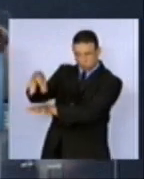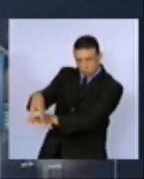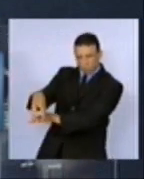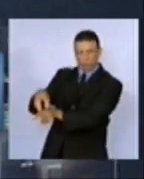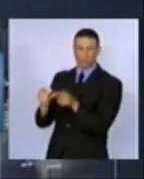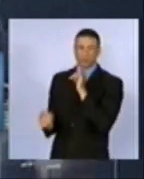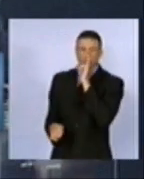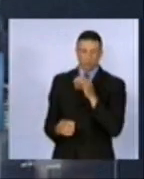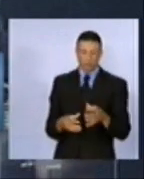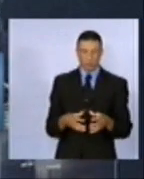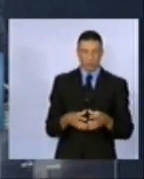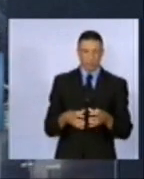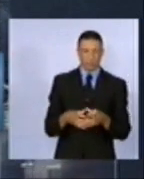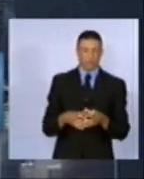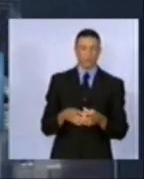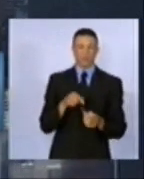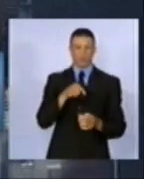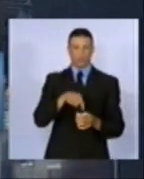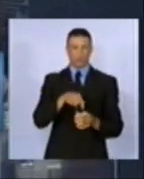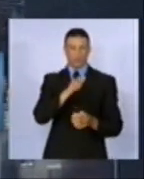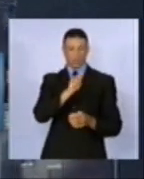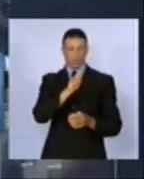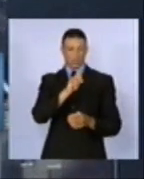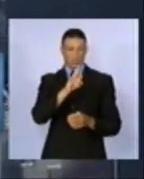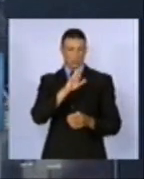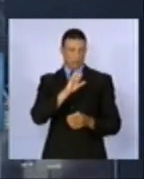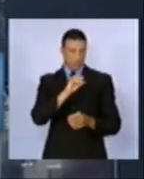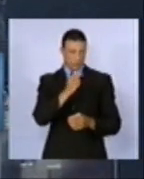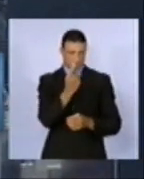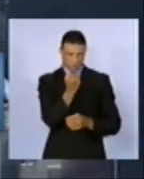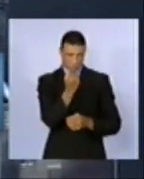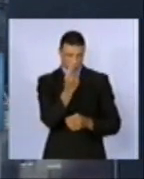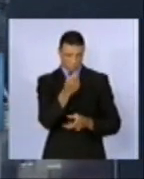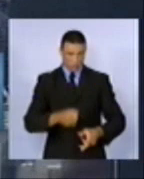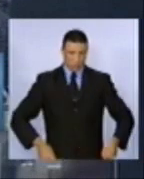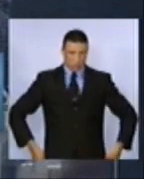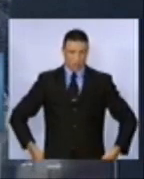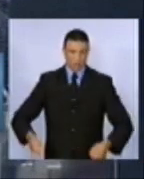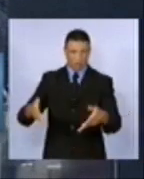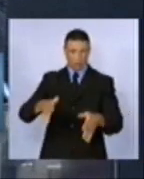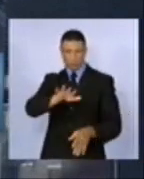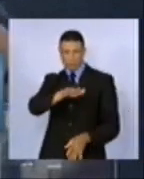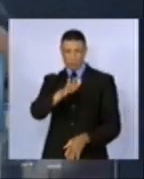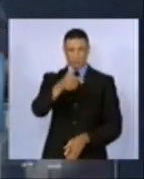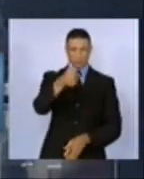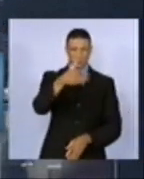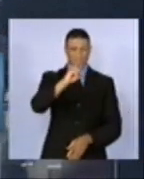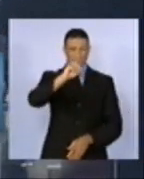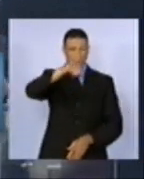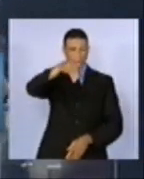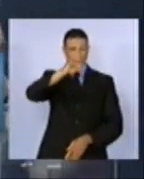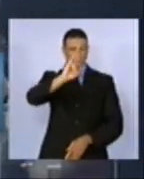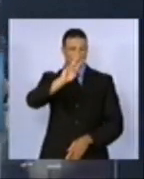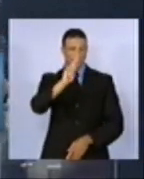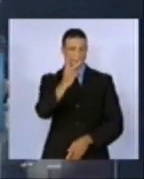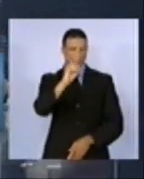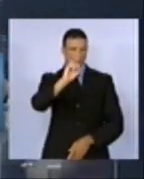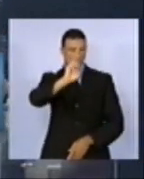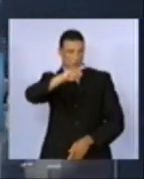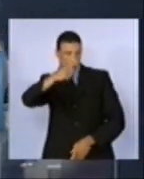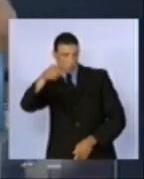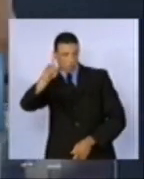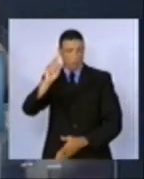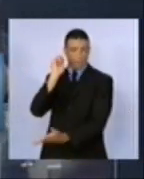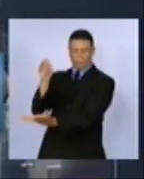coagro ela teve um um um gasto já de equivalente a 10,5 milhões paraa aquisição desses desses